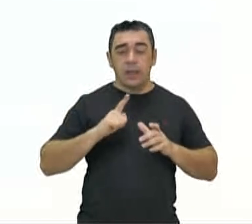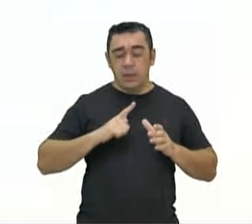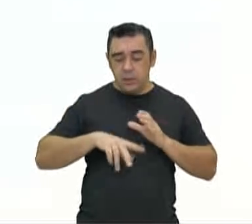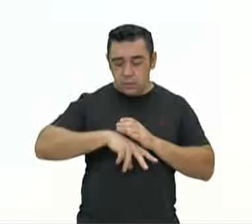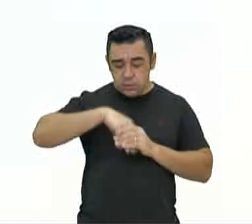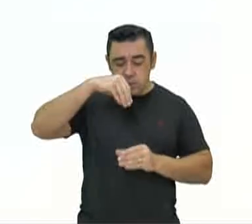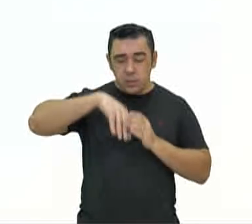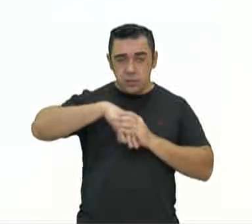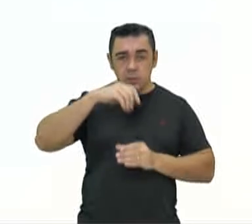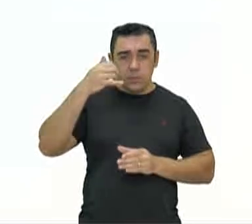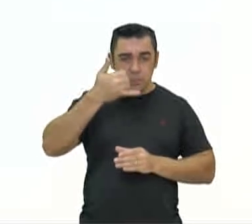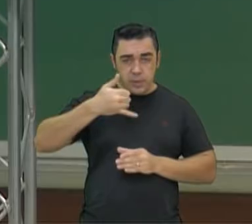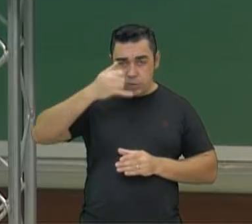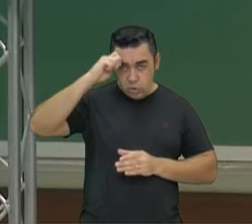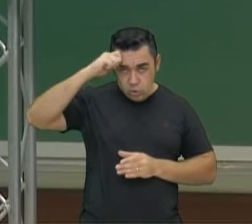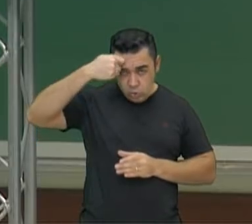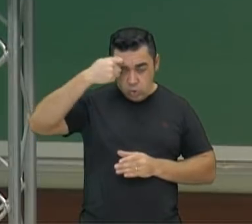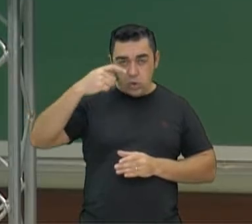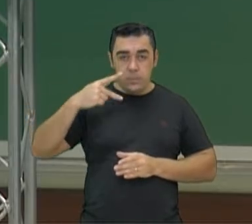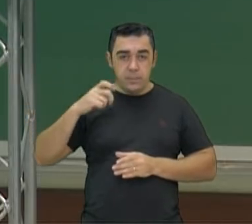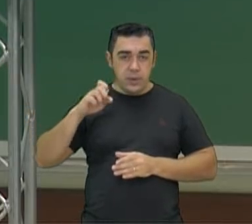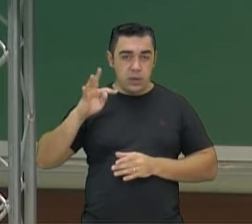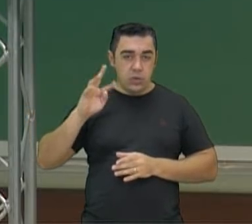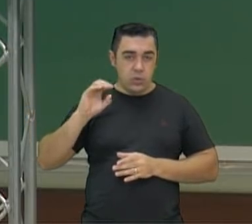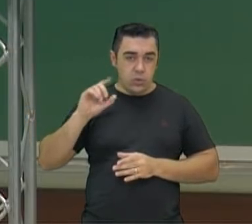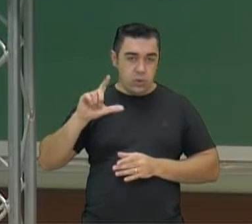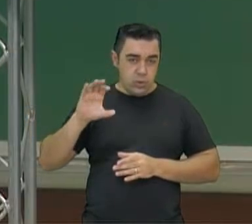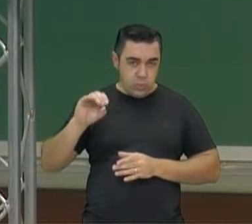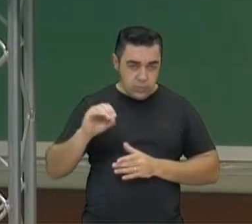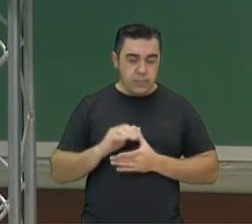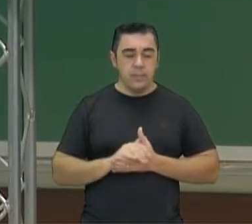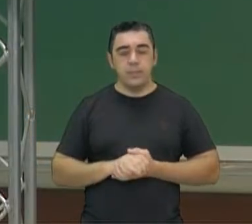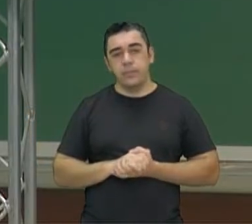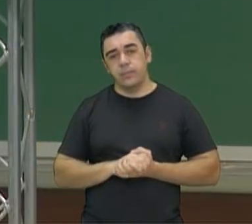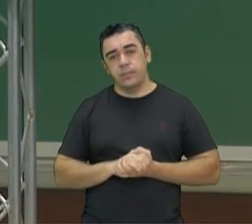petróleo, também nesta outra região aqui, vamos dizer,